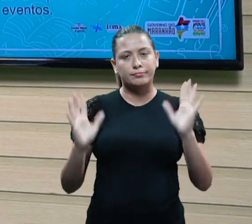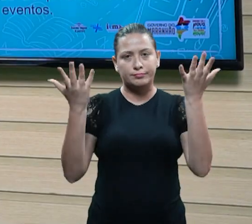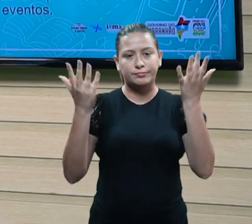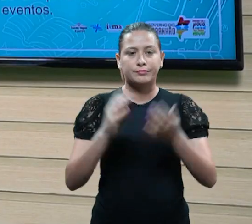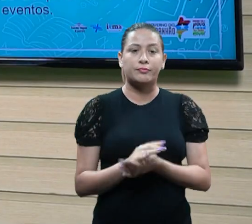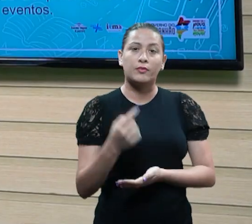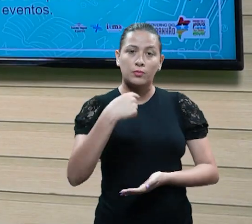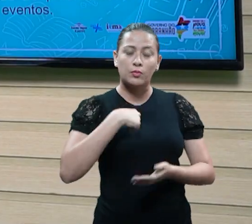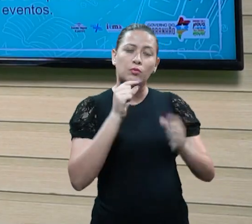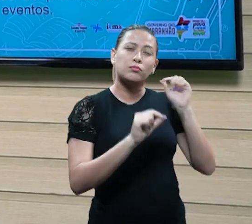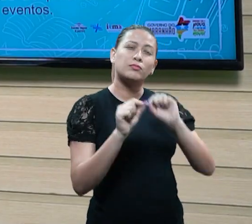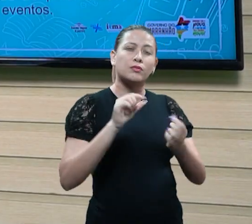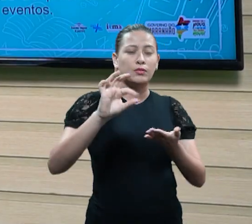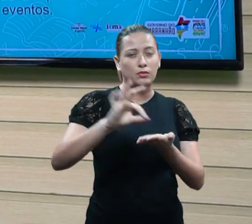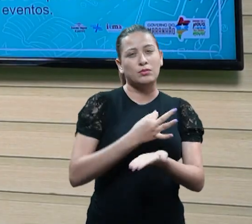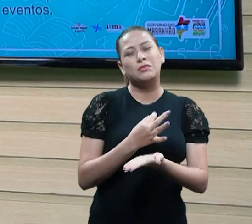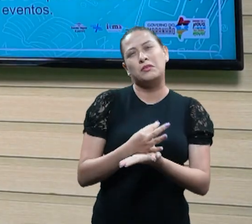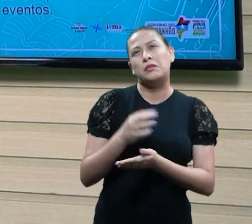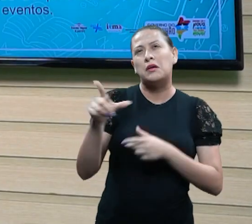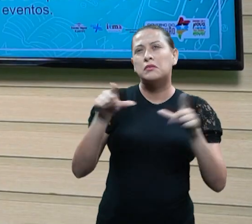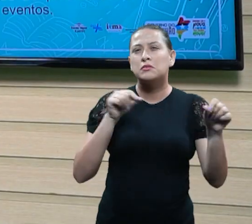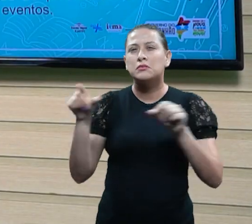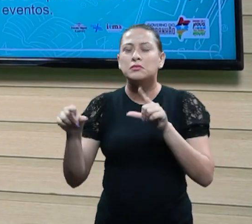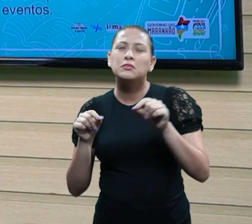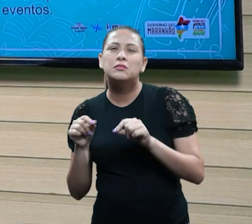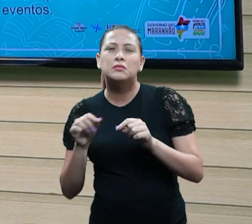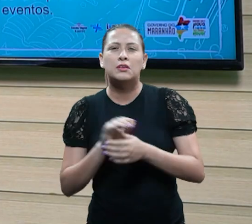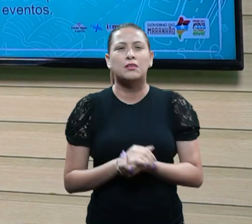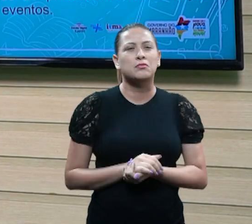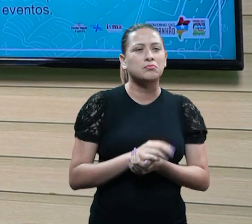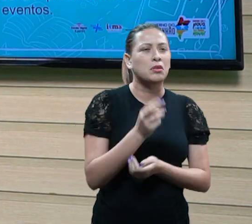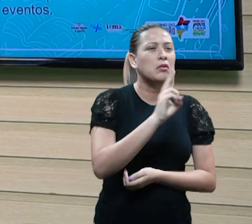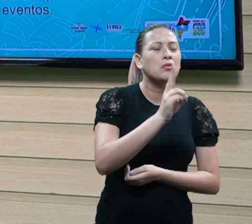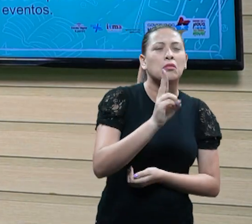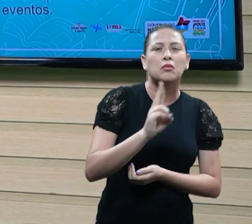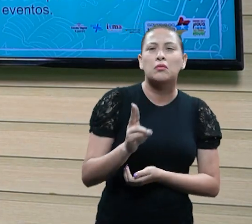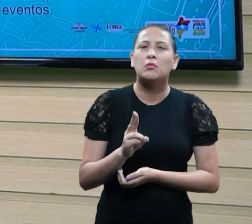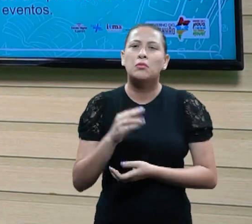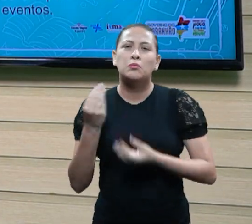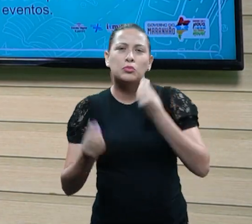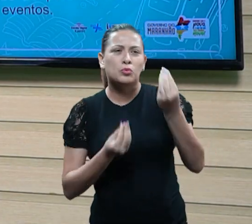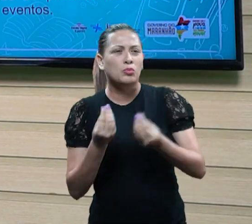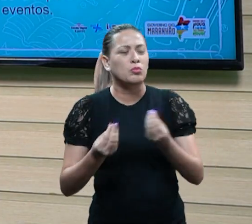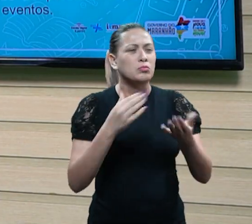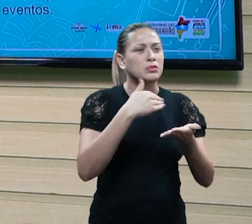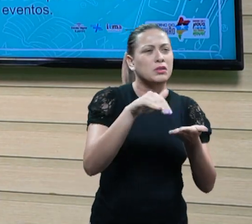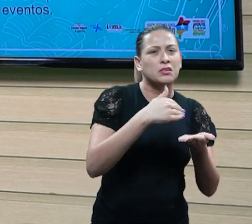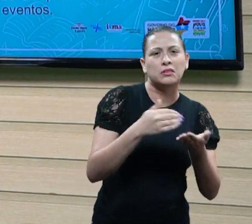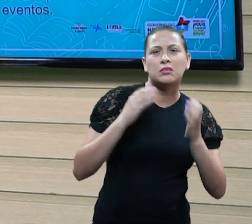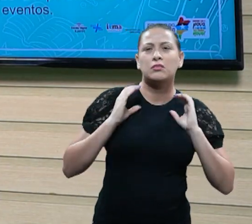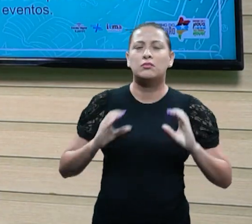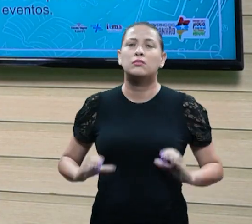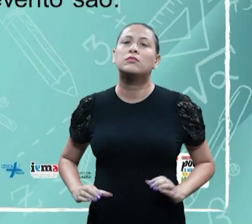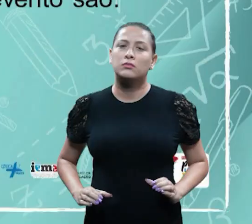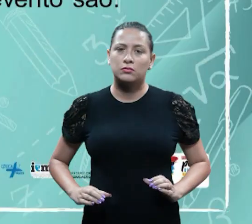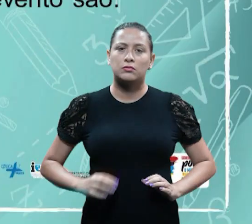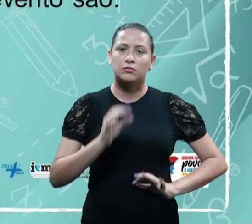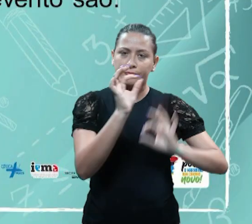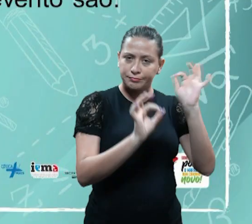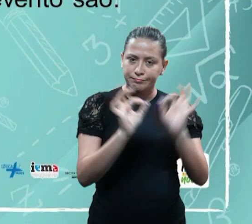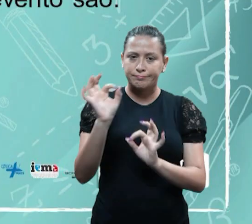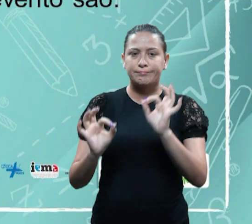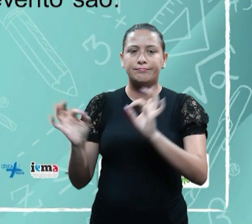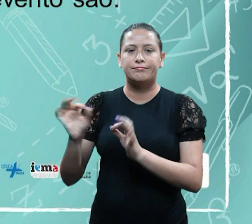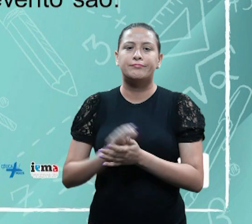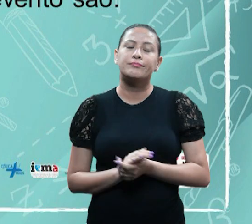quem eu vou contratar, quem eu vou selecionar, quem eu vou identificar como secretaria, como coordenador.